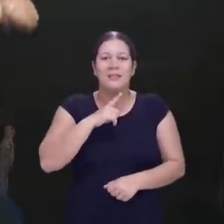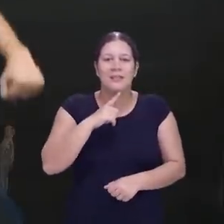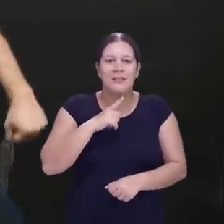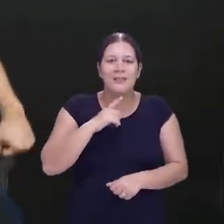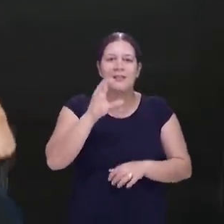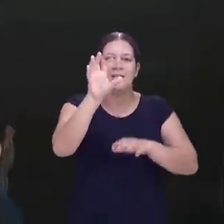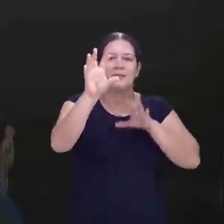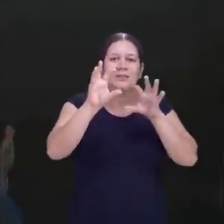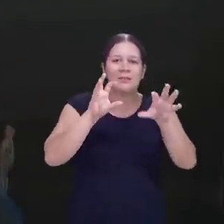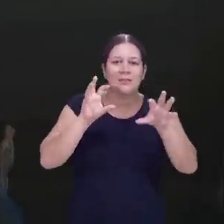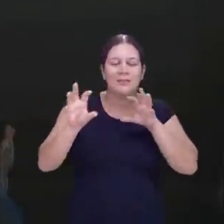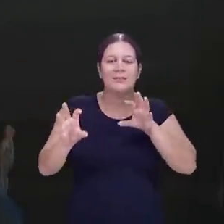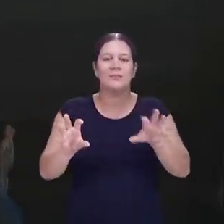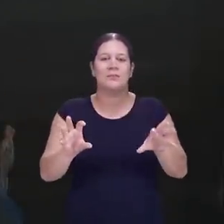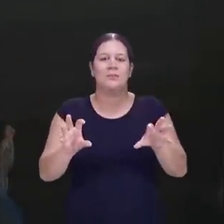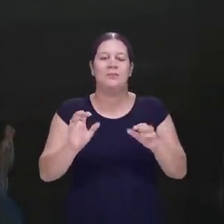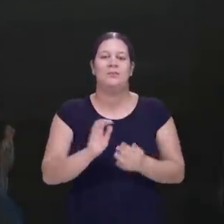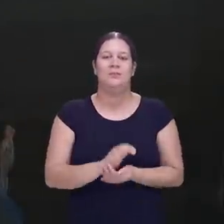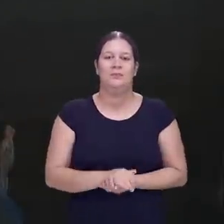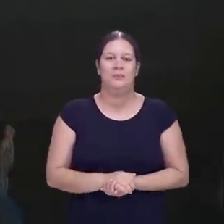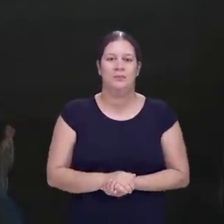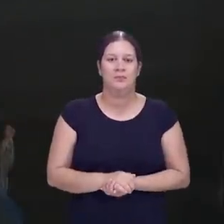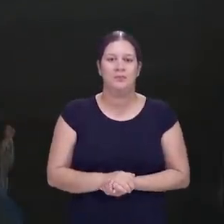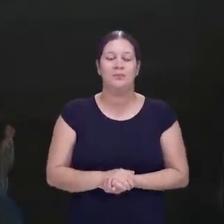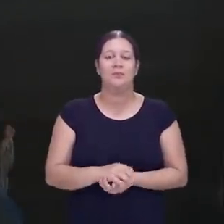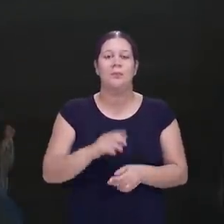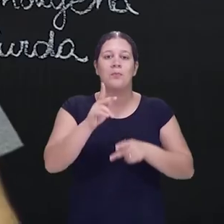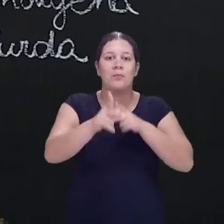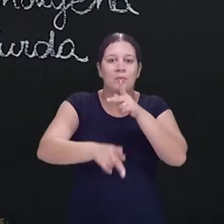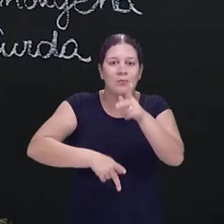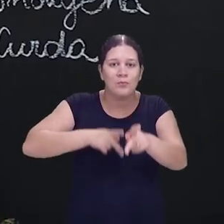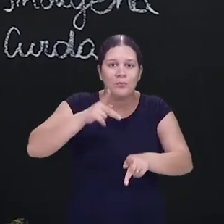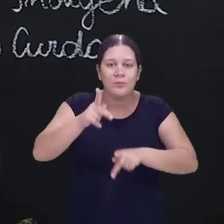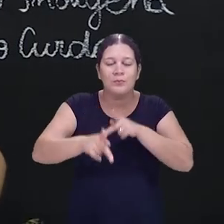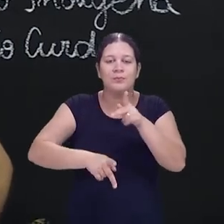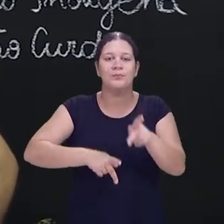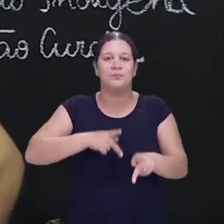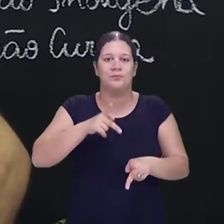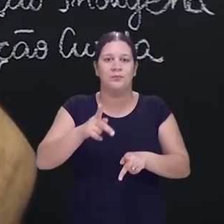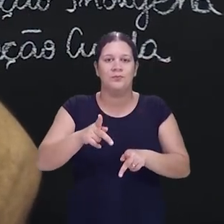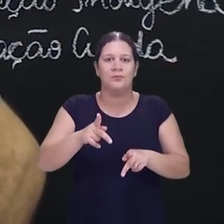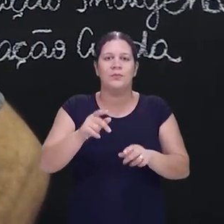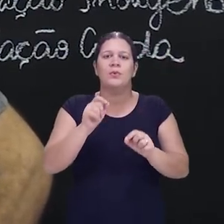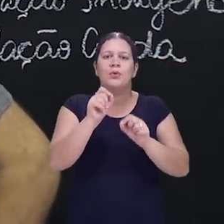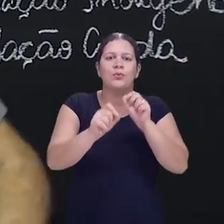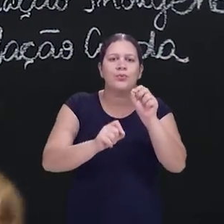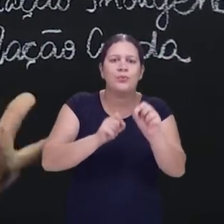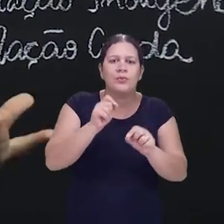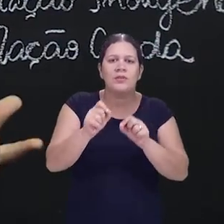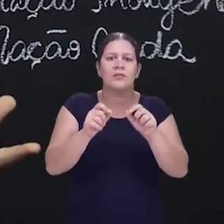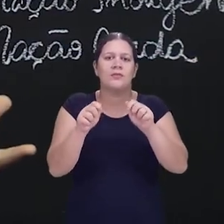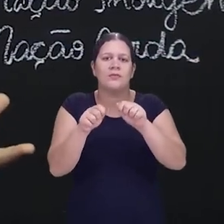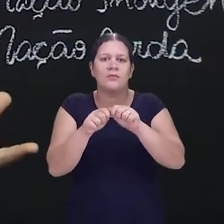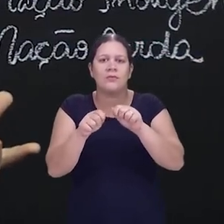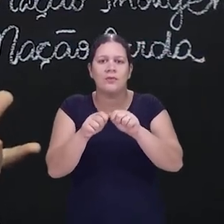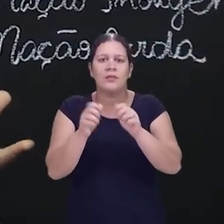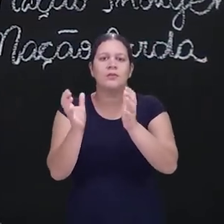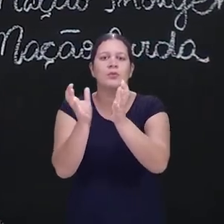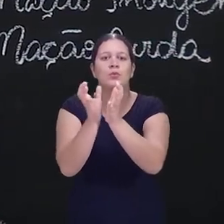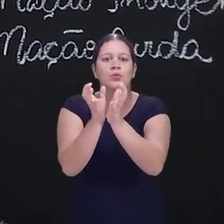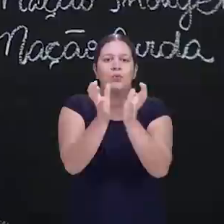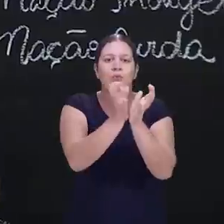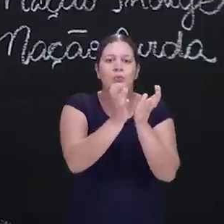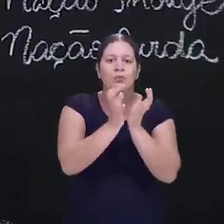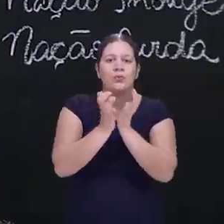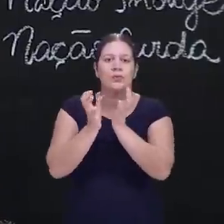povo acreano, roraimense. Povo. O que faz uma pessoa